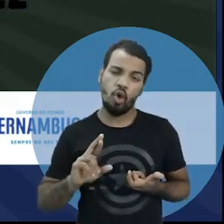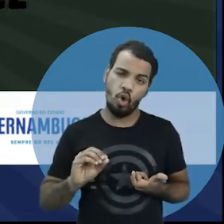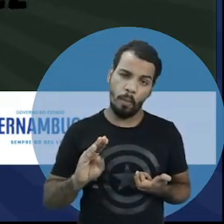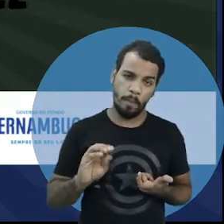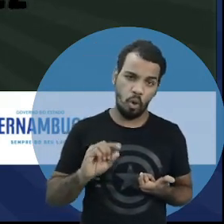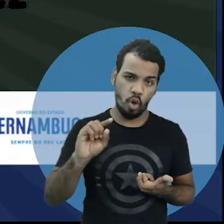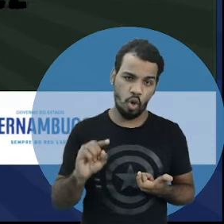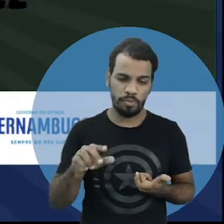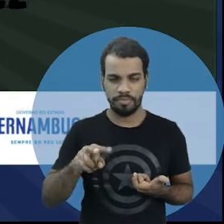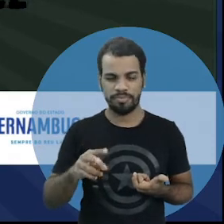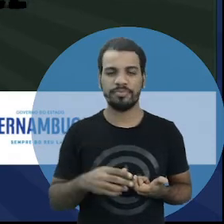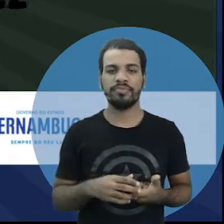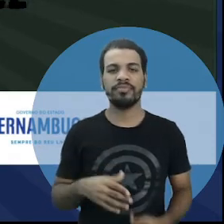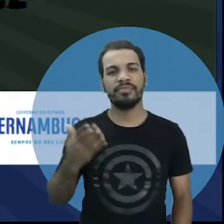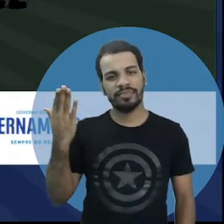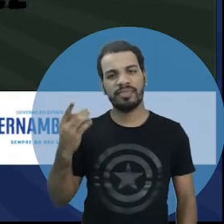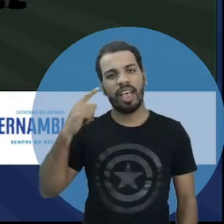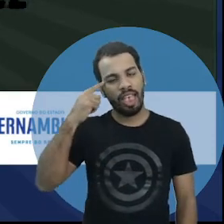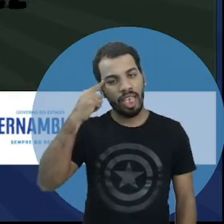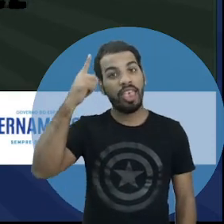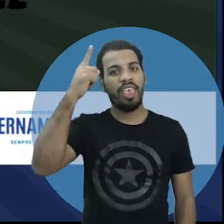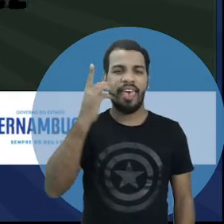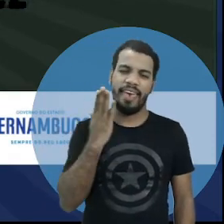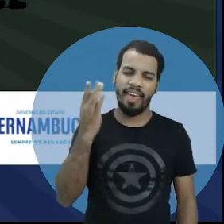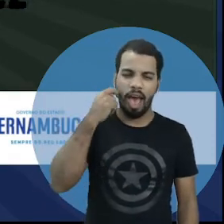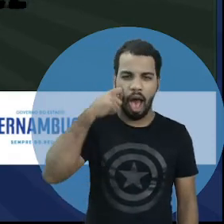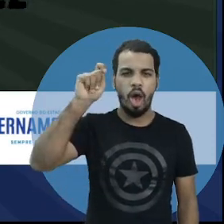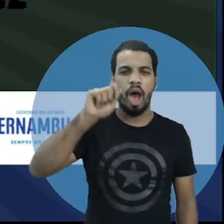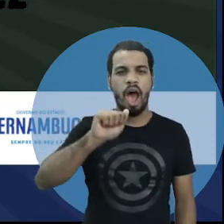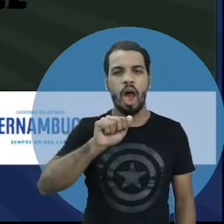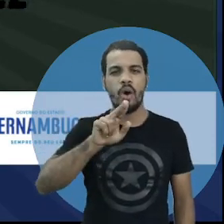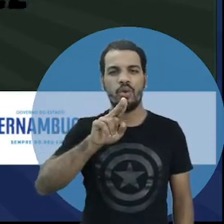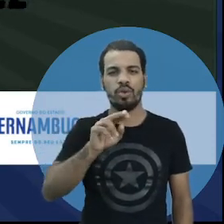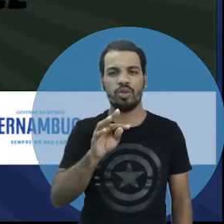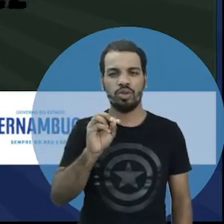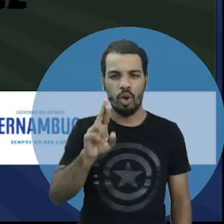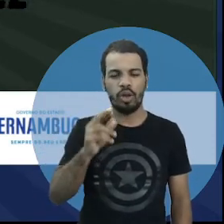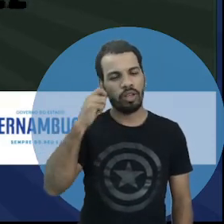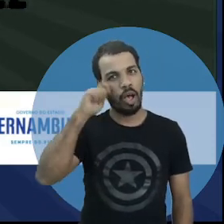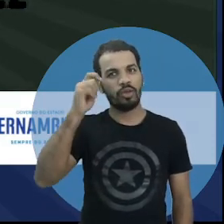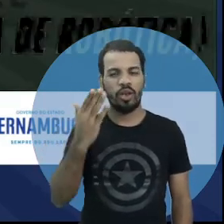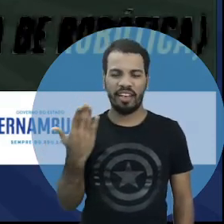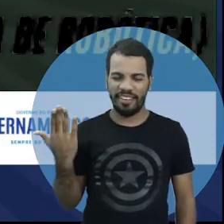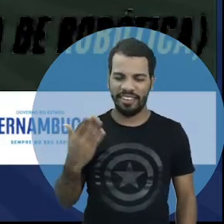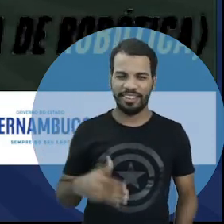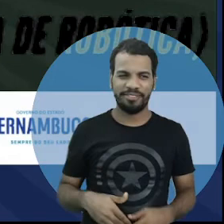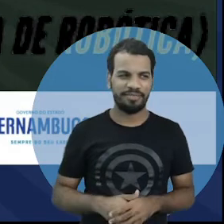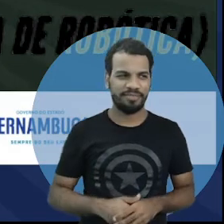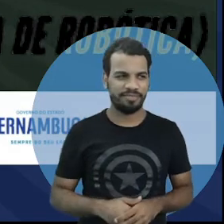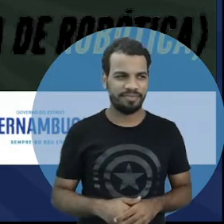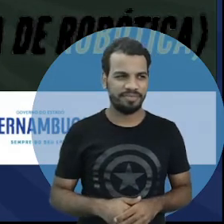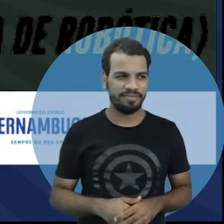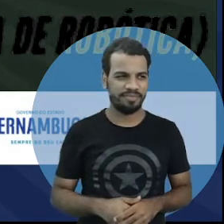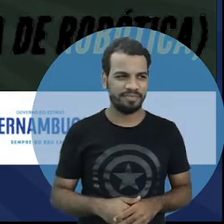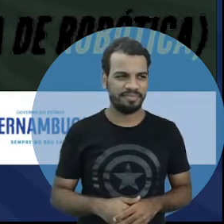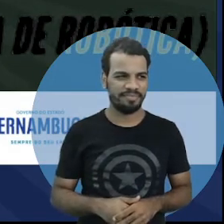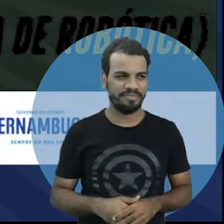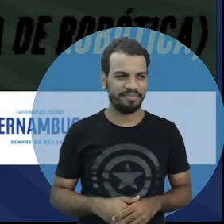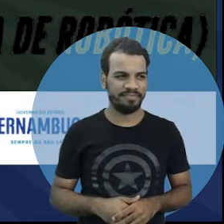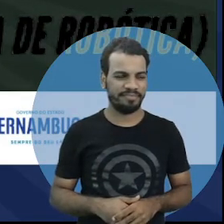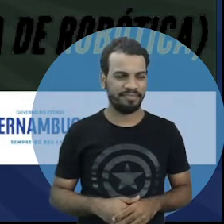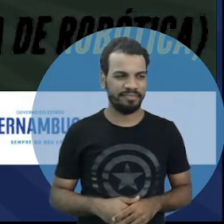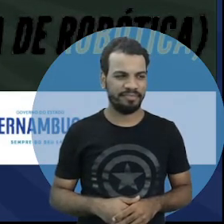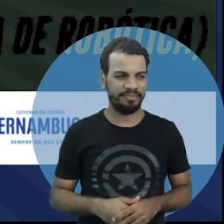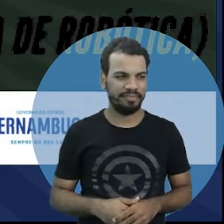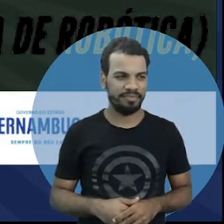apresentei, eu sou o autor aí desse, vamos dizer, projeto, dessa eletiva, podemos assim dizer. E